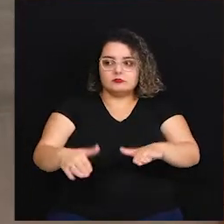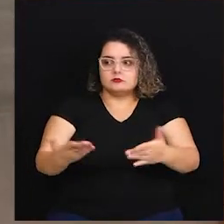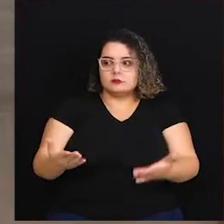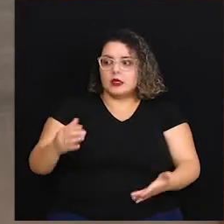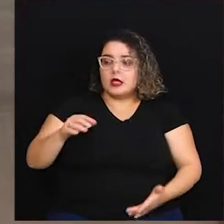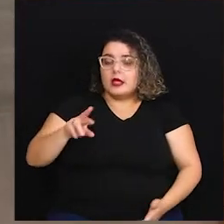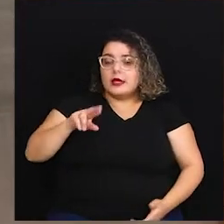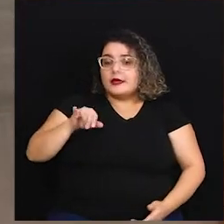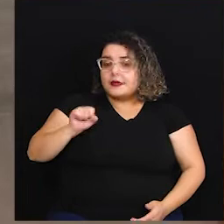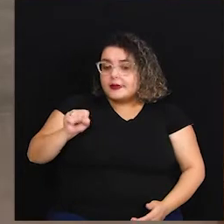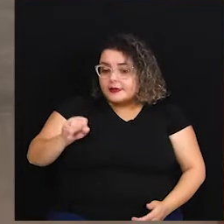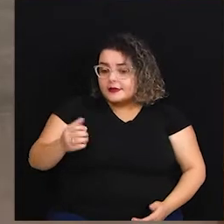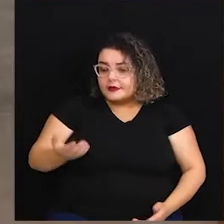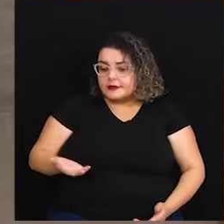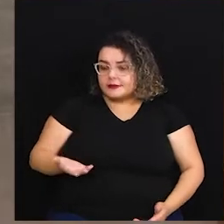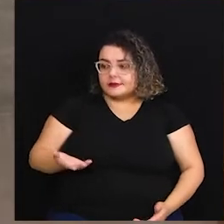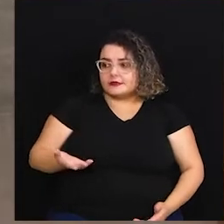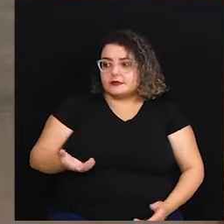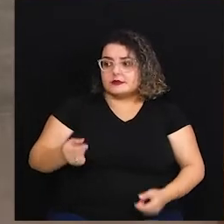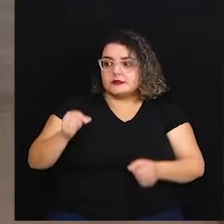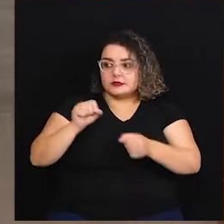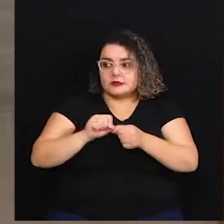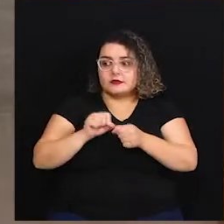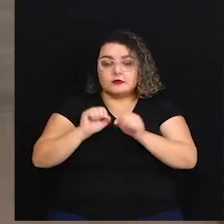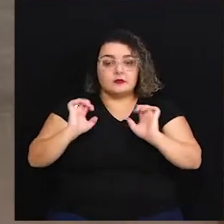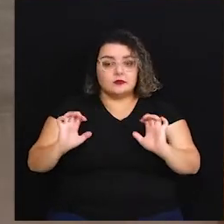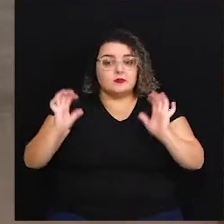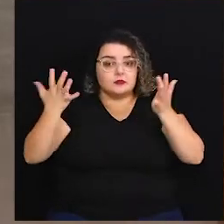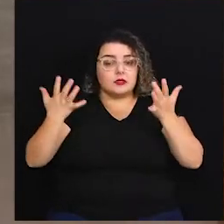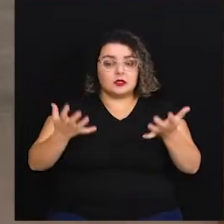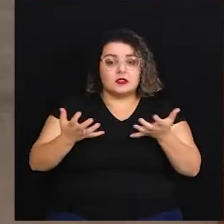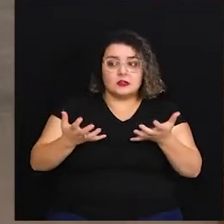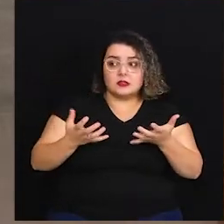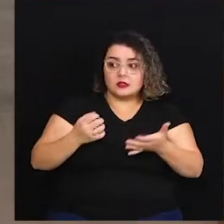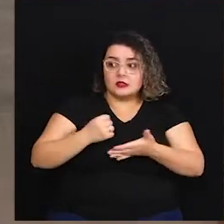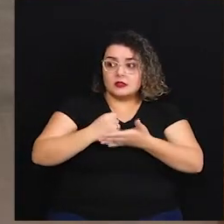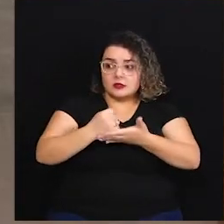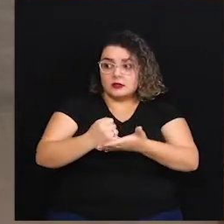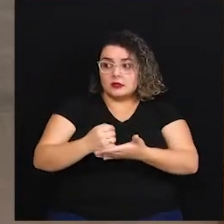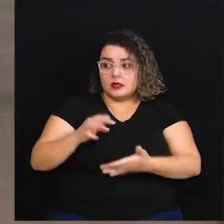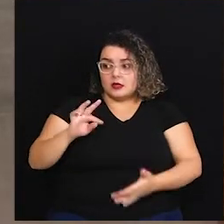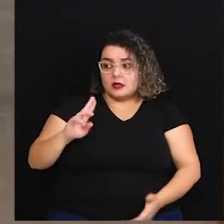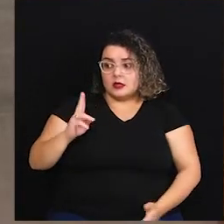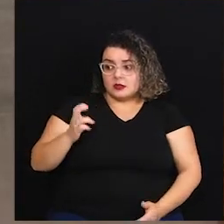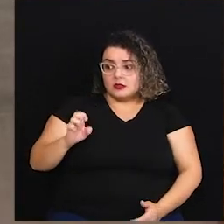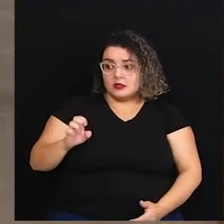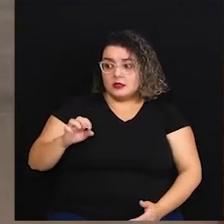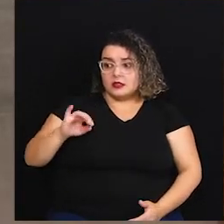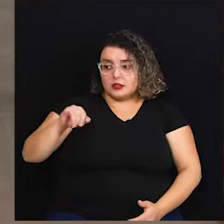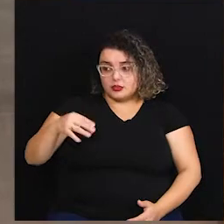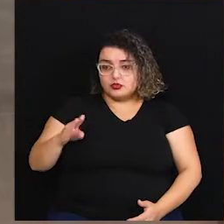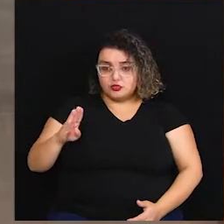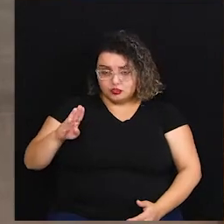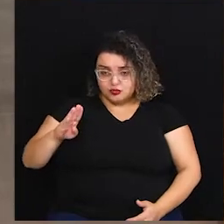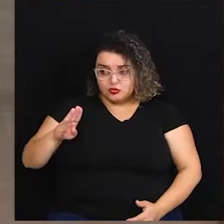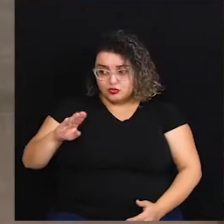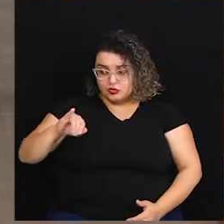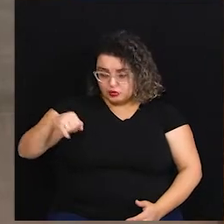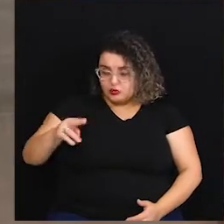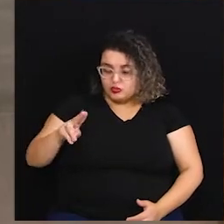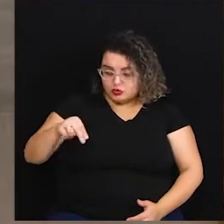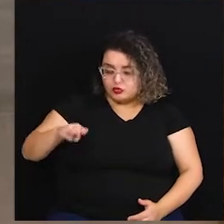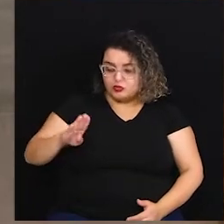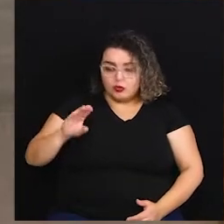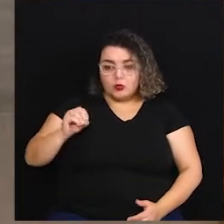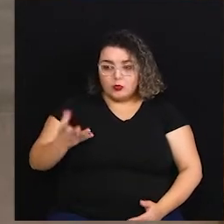ele. Ele falou assim, Cris, eu vou fazer uma festa e eu queria que você levasse a Dejumbo, né? A grife de vocês, porque você fica